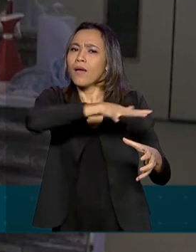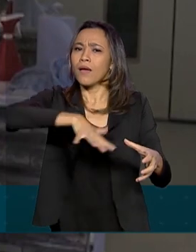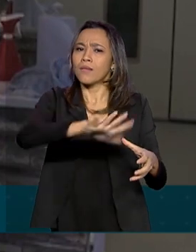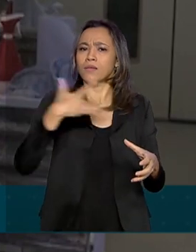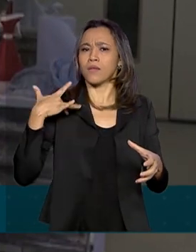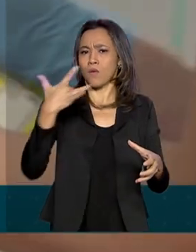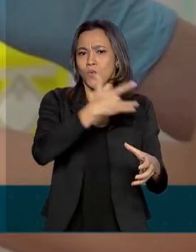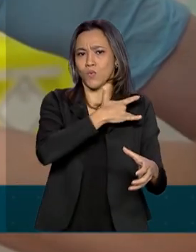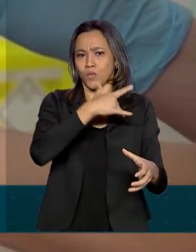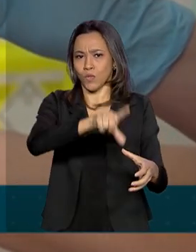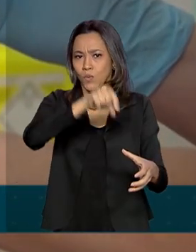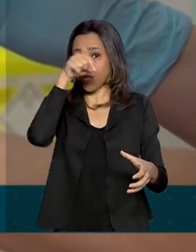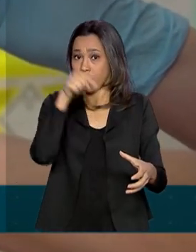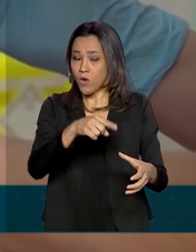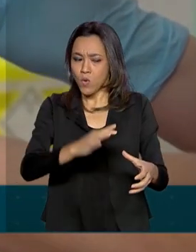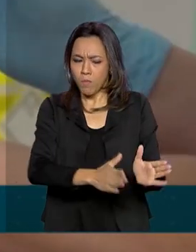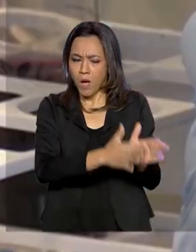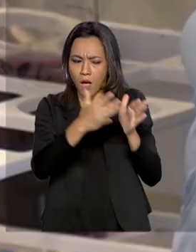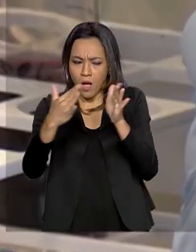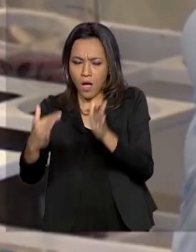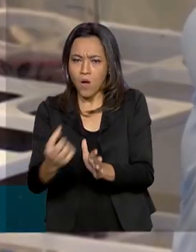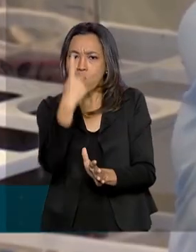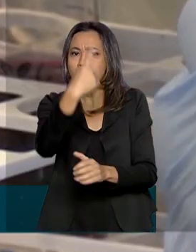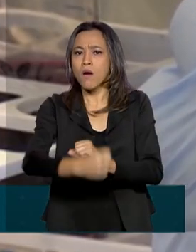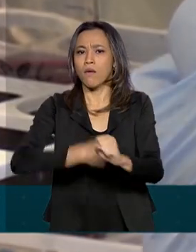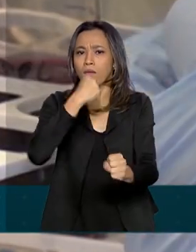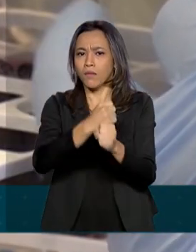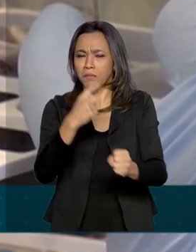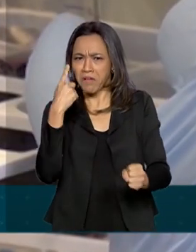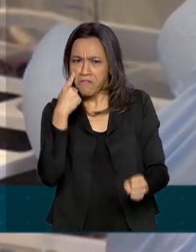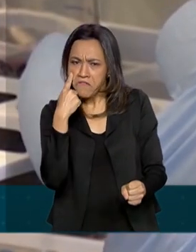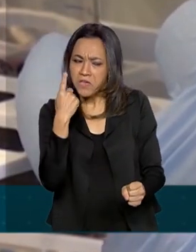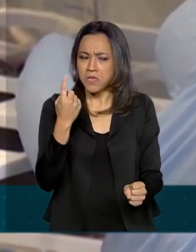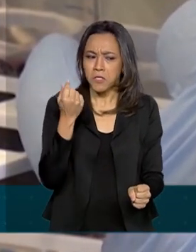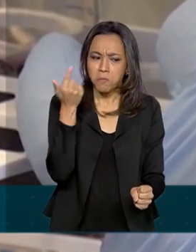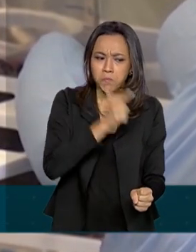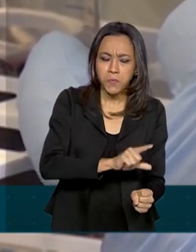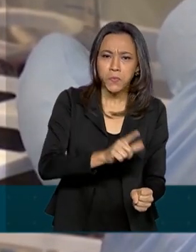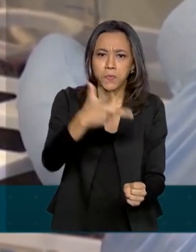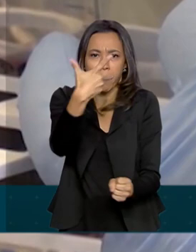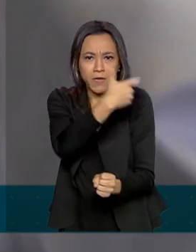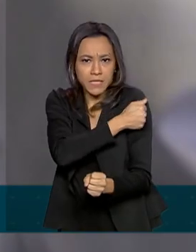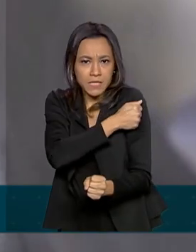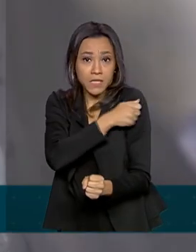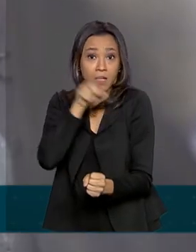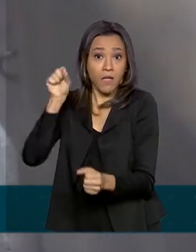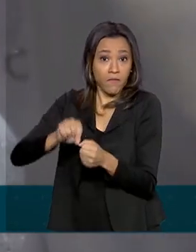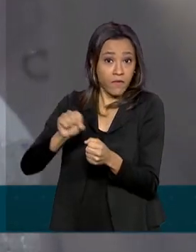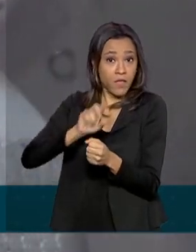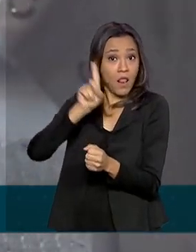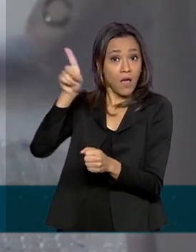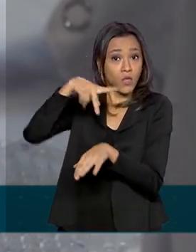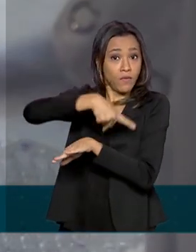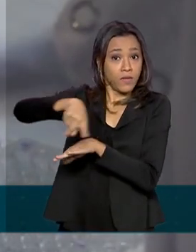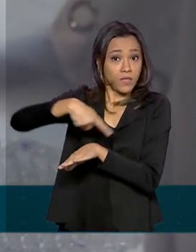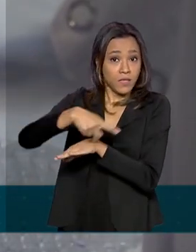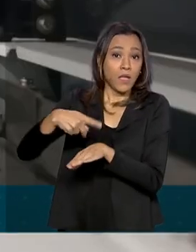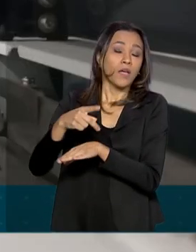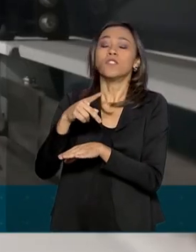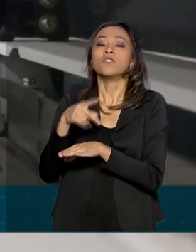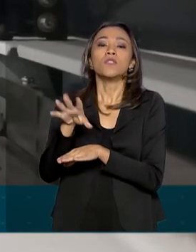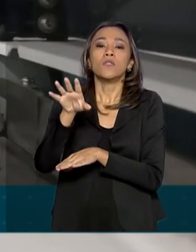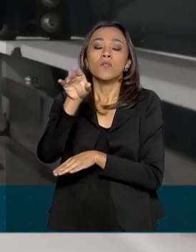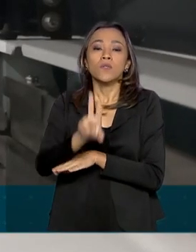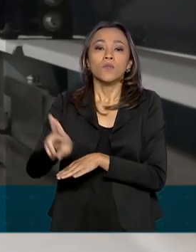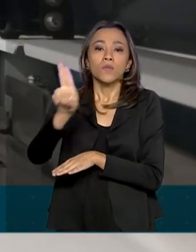ser monitorados por um ano para verificar a eficácia da vacina produzida pela Universidade de Oxford. Essa vacina é uma das 13 que estão na